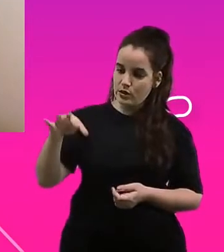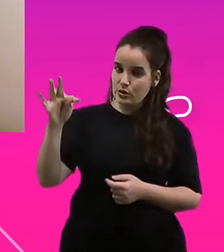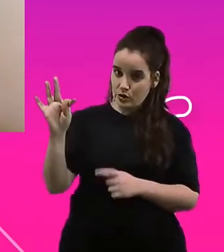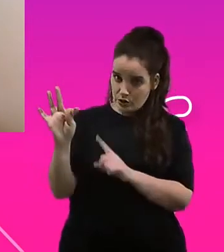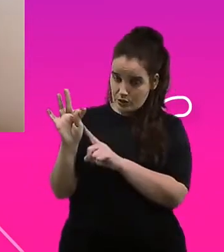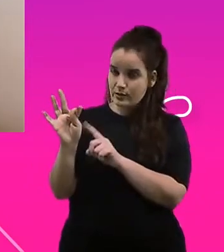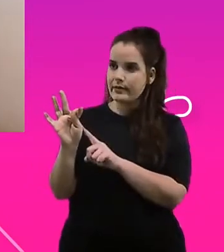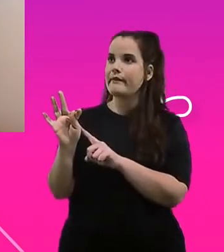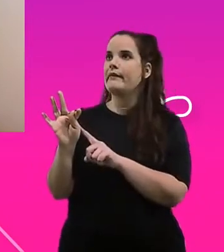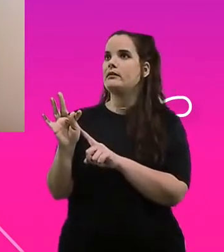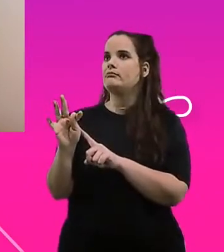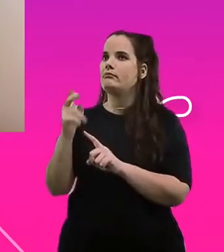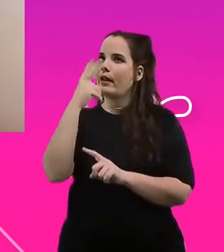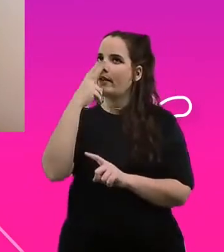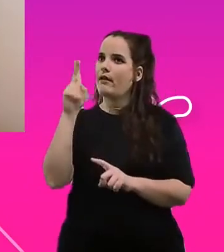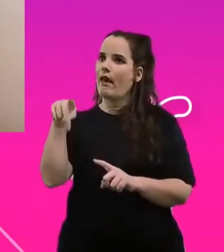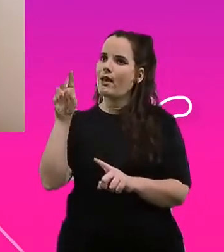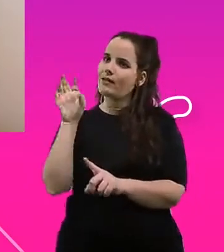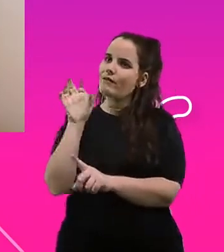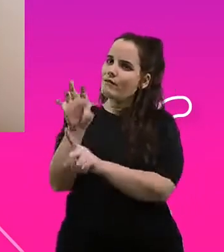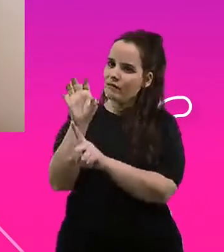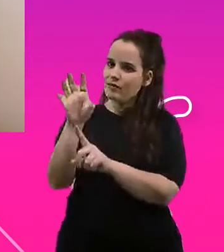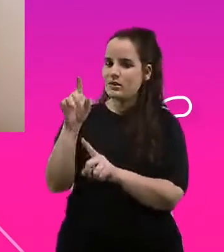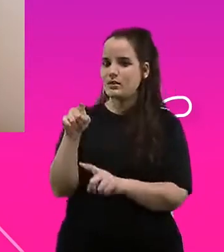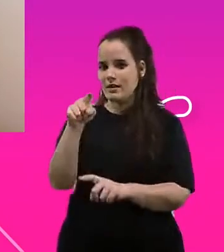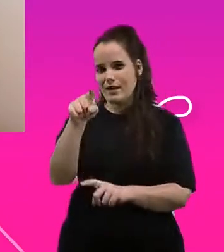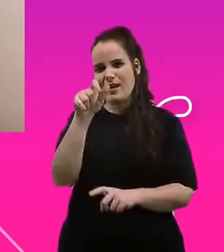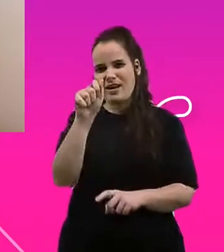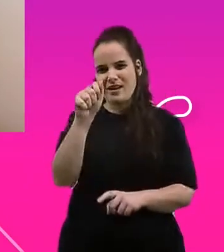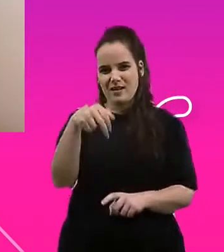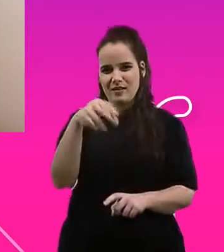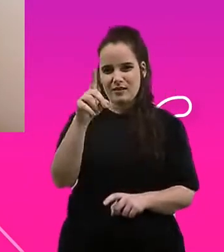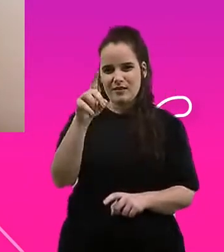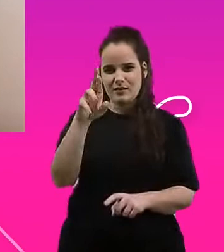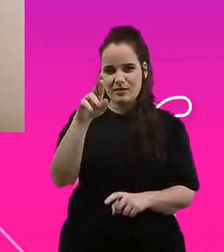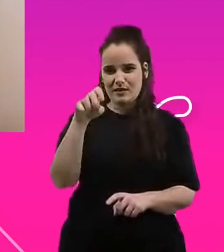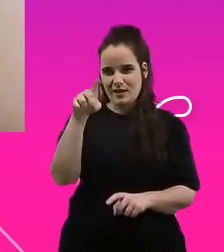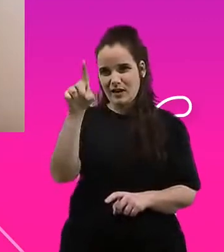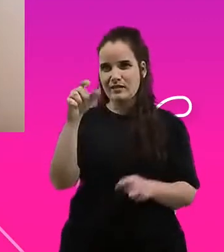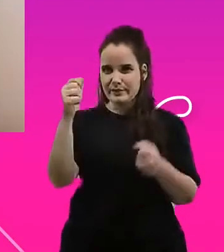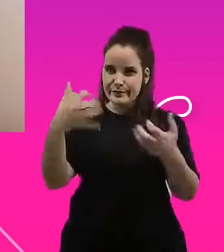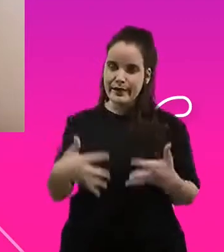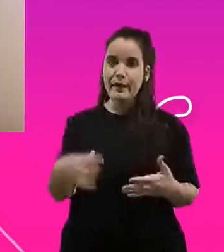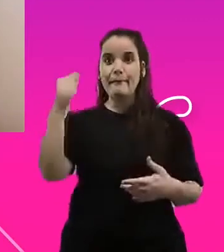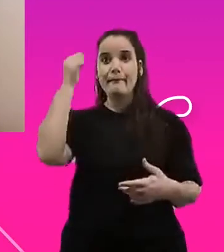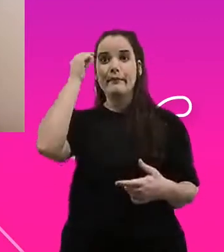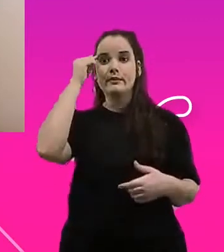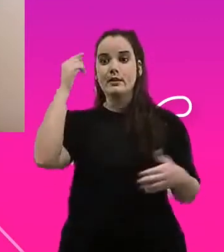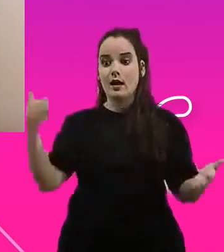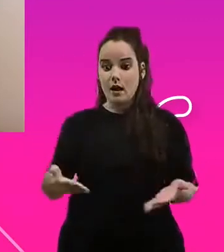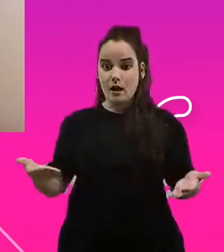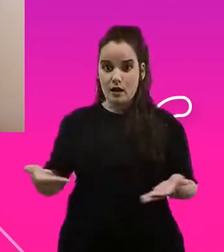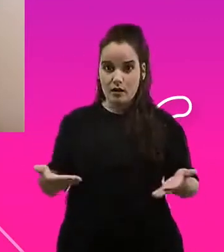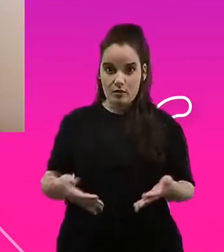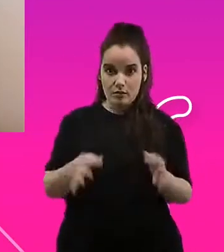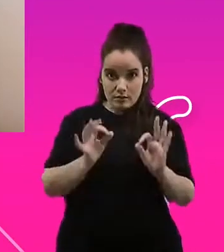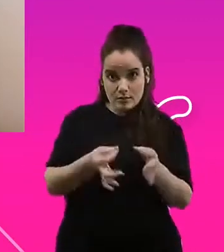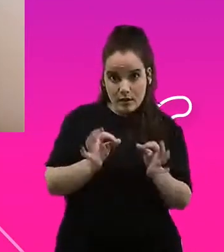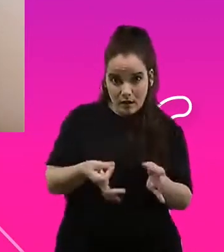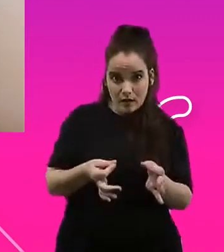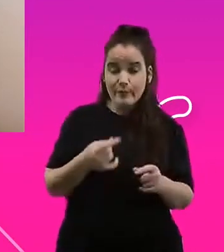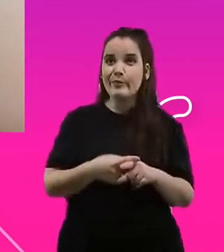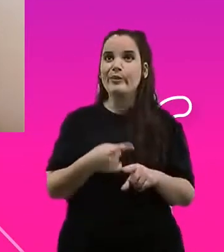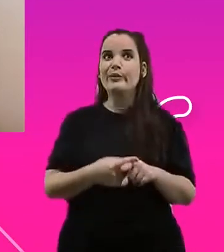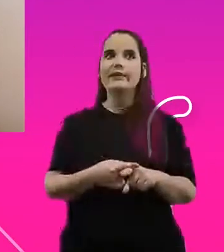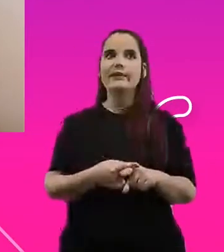menos acredito, e acho que o André traz um pouco isso também, né? Quando ele fala da gente pensar o presente, que são coisas que vêm acontecendo